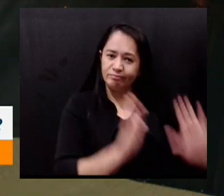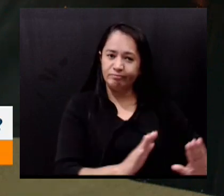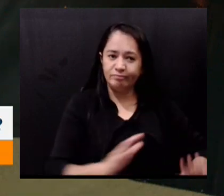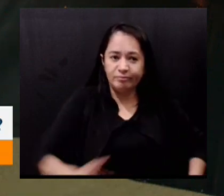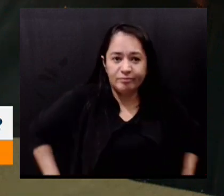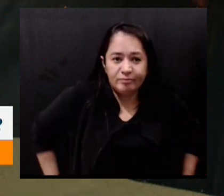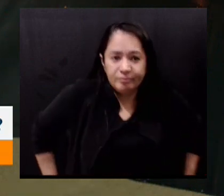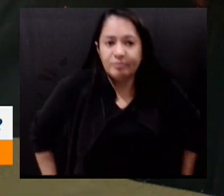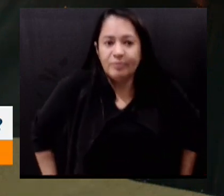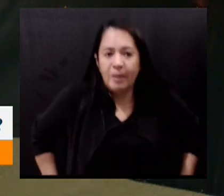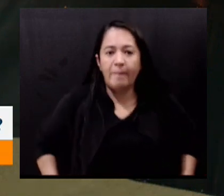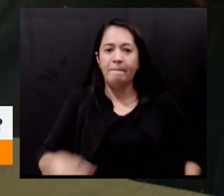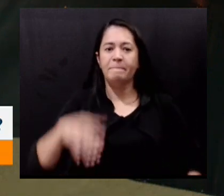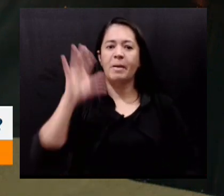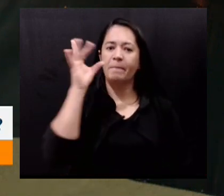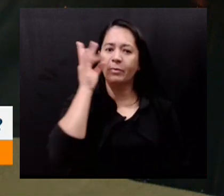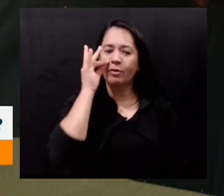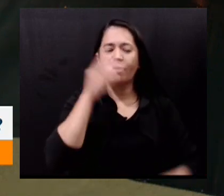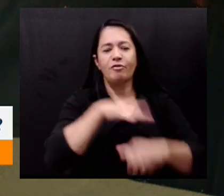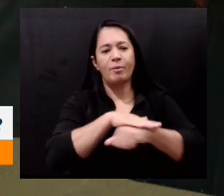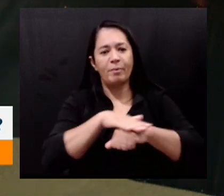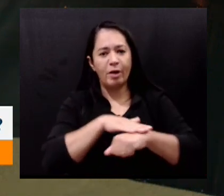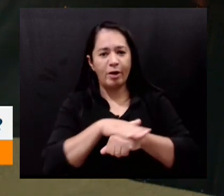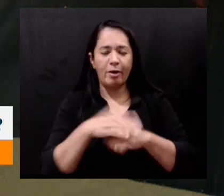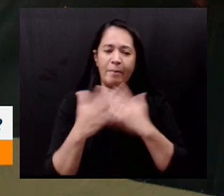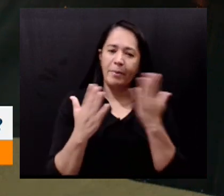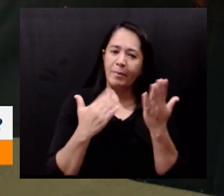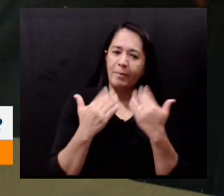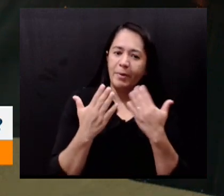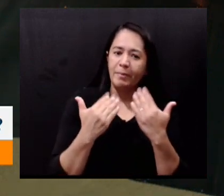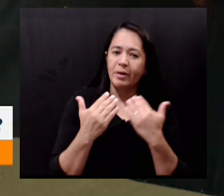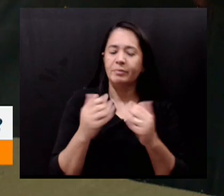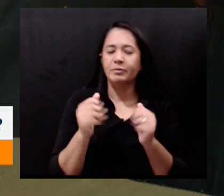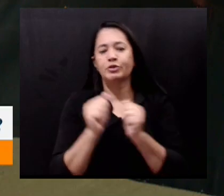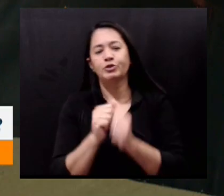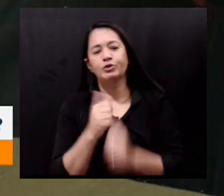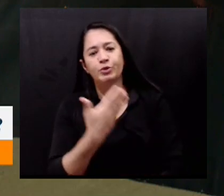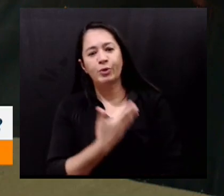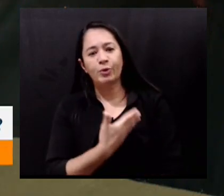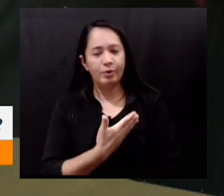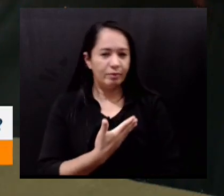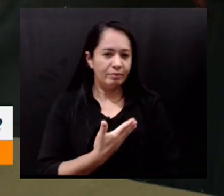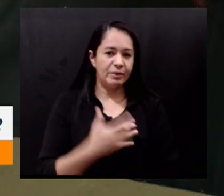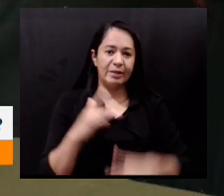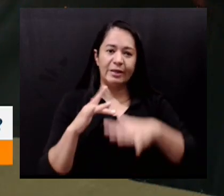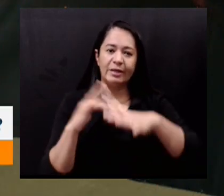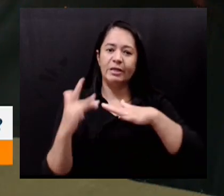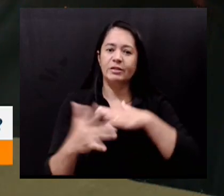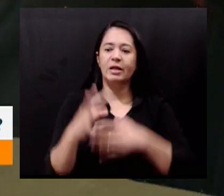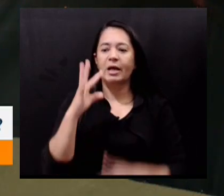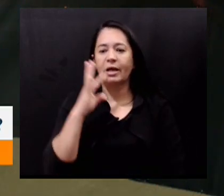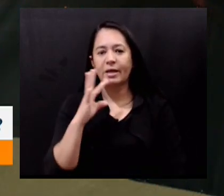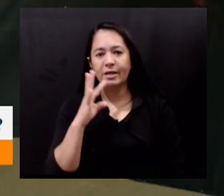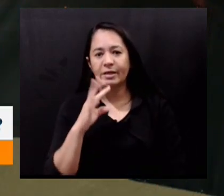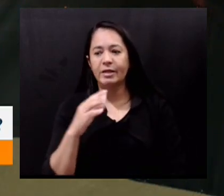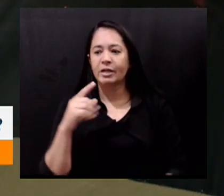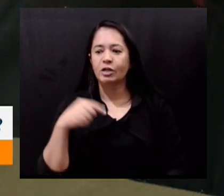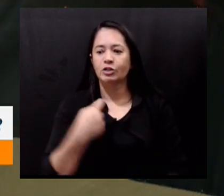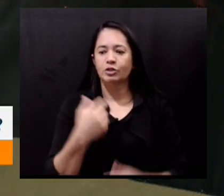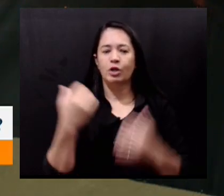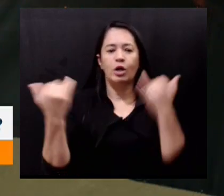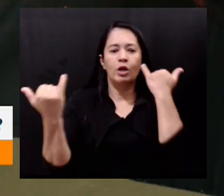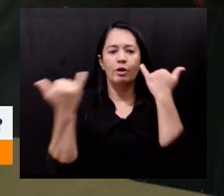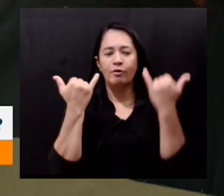vivo, para a conversa, para o bate-papo com um colega, com um amigo. Rede social é legal porque a gente fica informada, né, é a questão, assim,